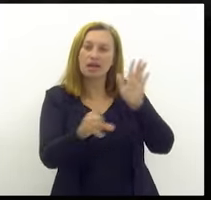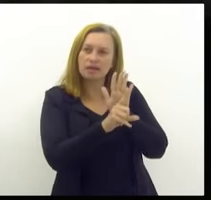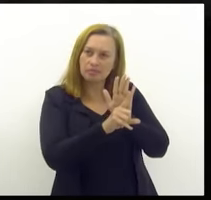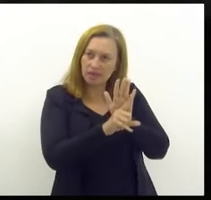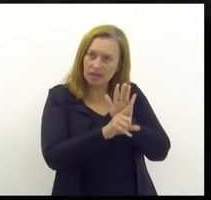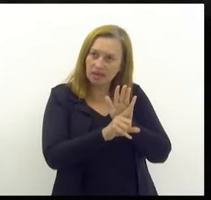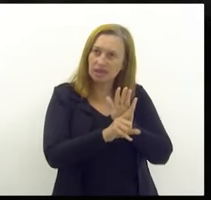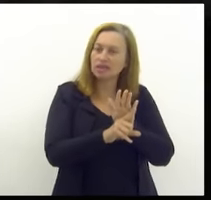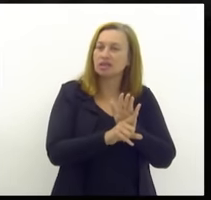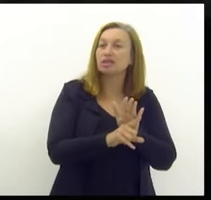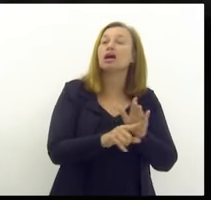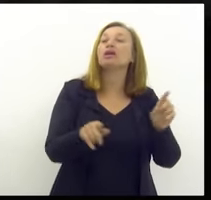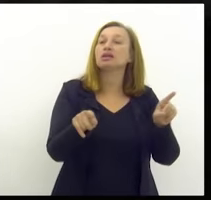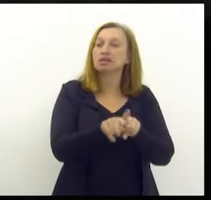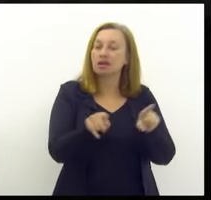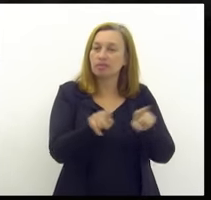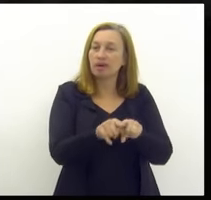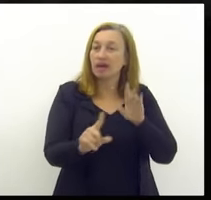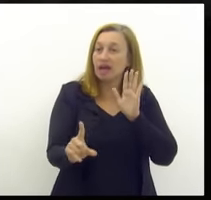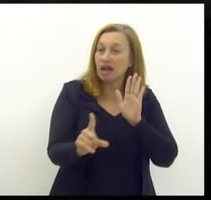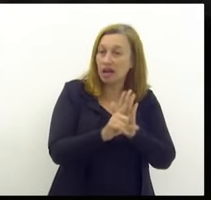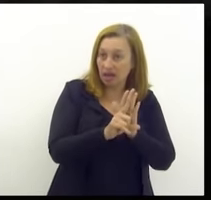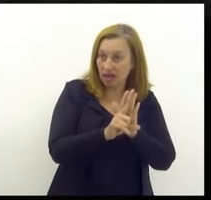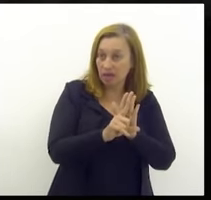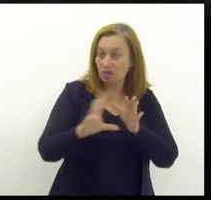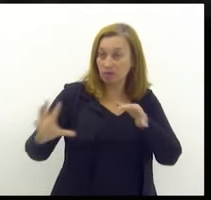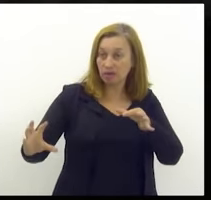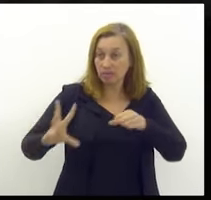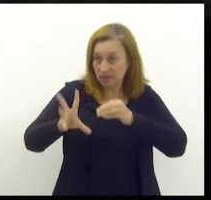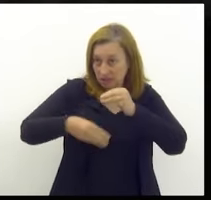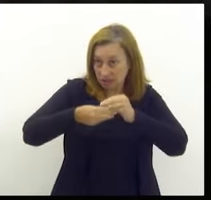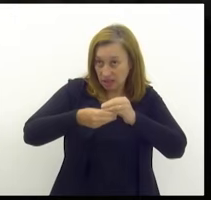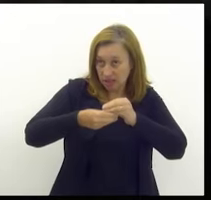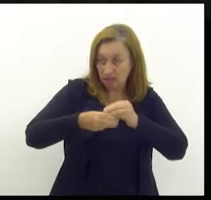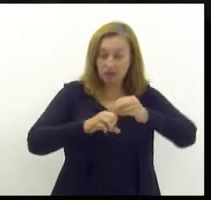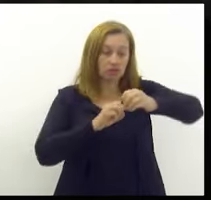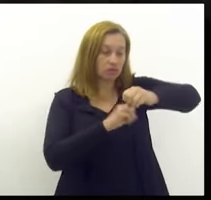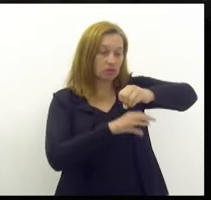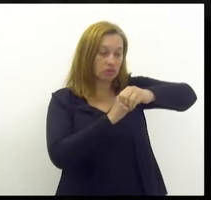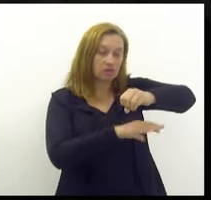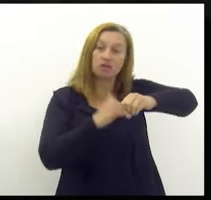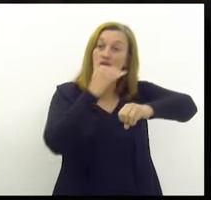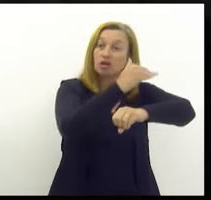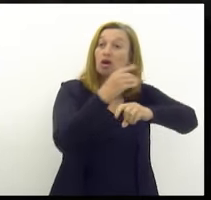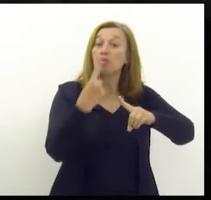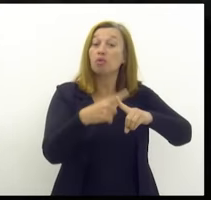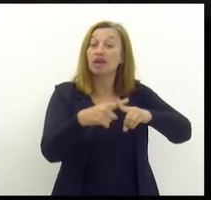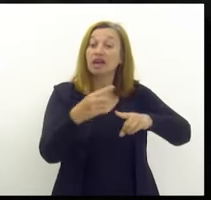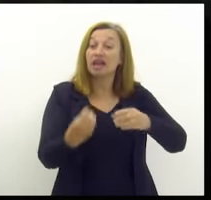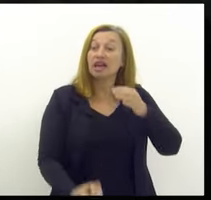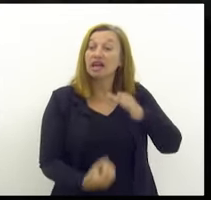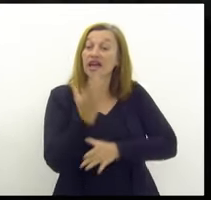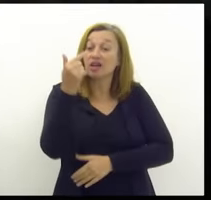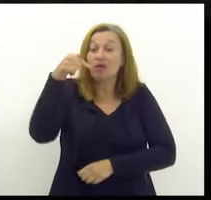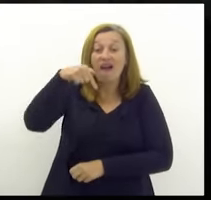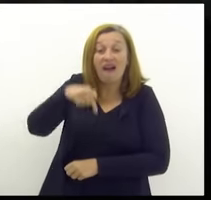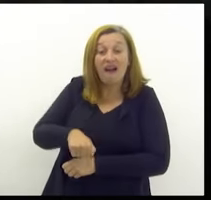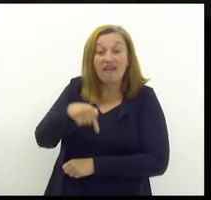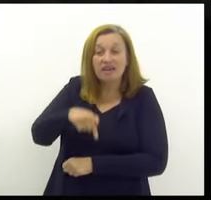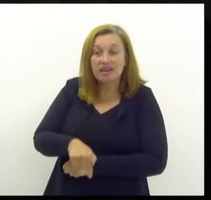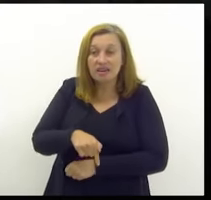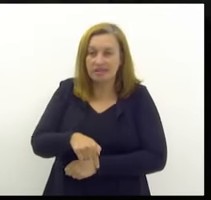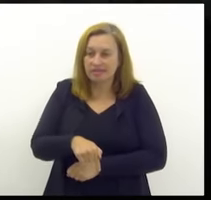e fundo soberano nasceram aqui no Parlamento e